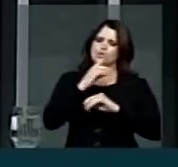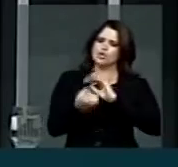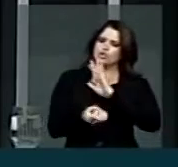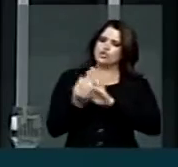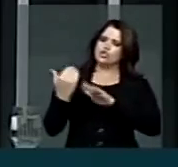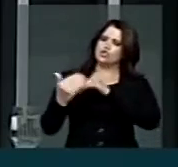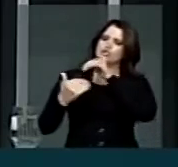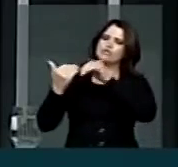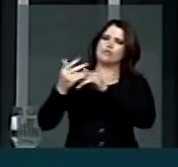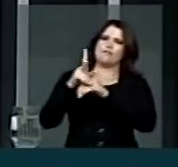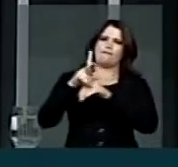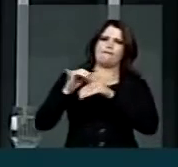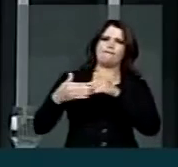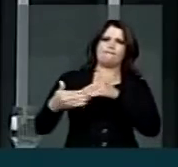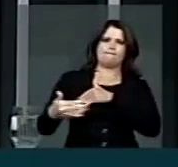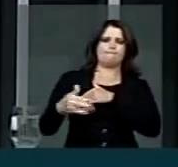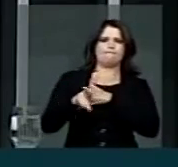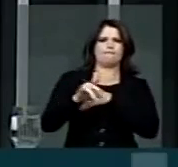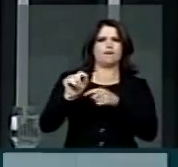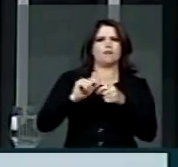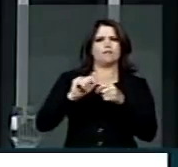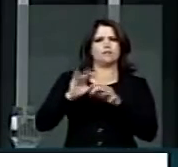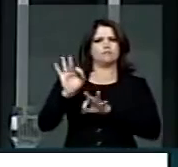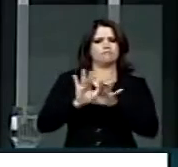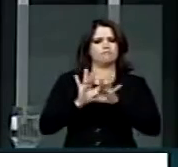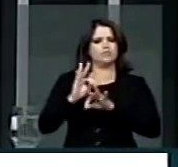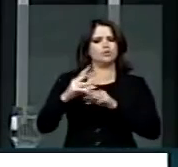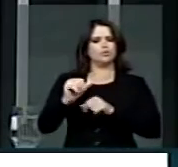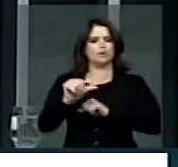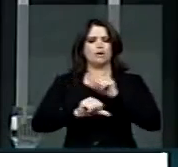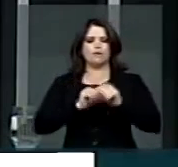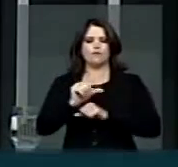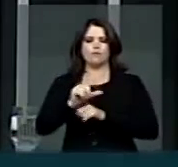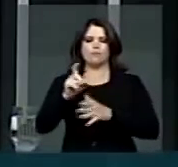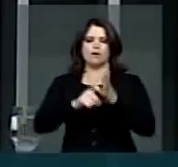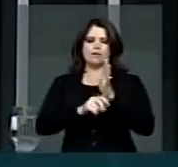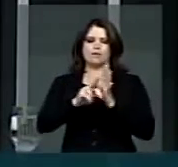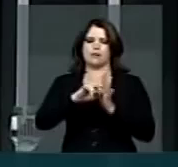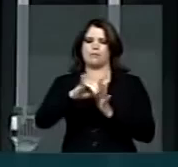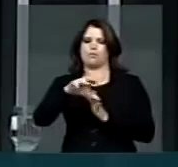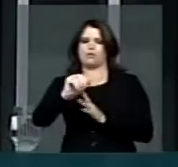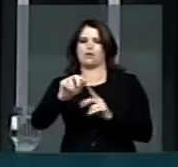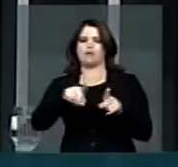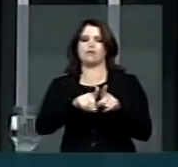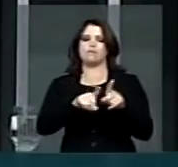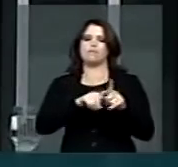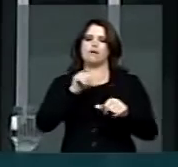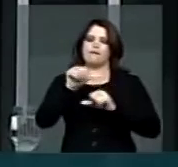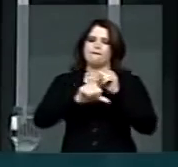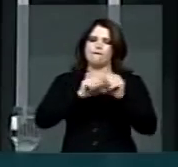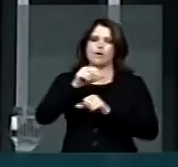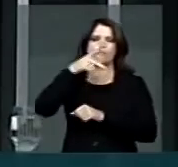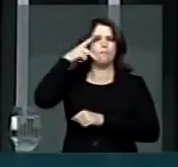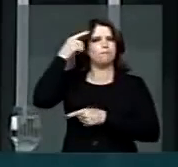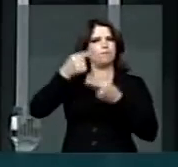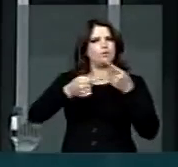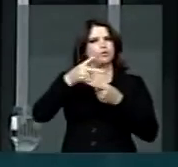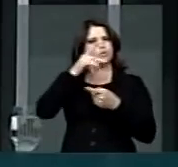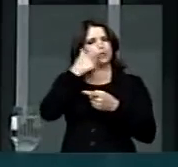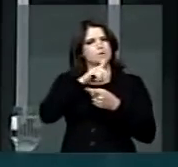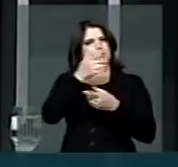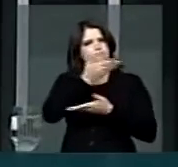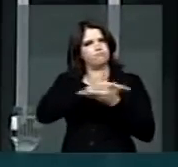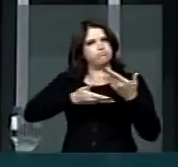desenvolvermos ainda e fazer avançar as reformas tributárias e a reforma política, para dinamizar